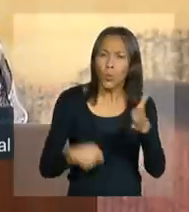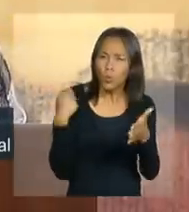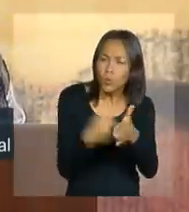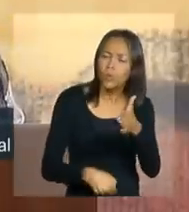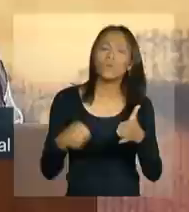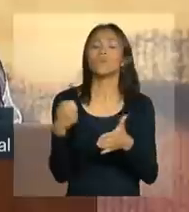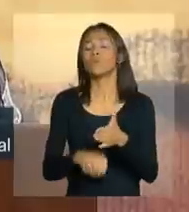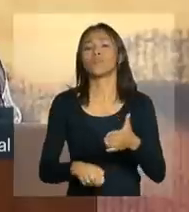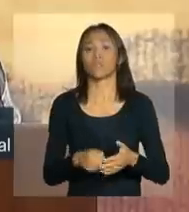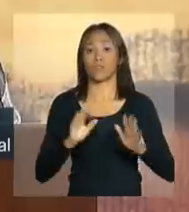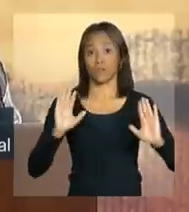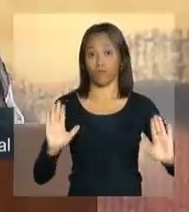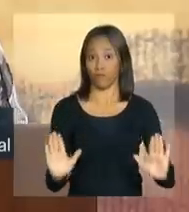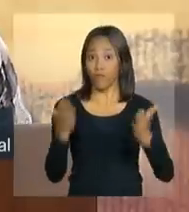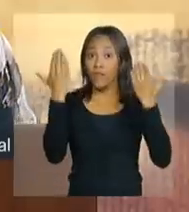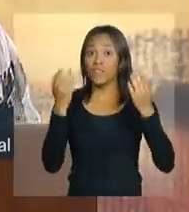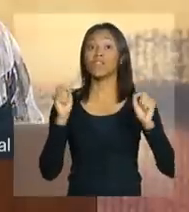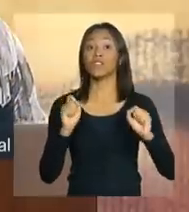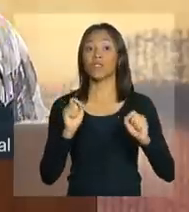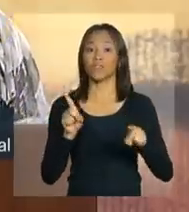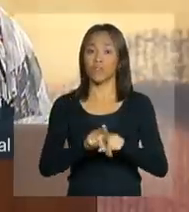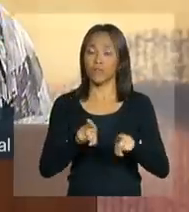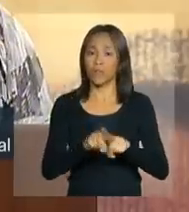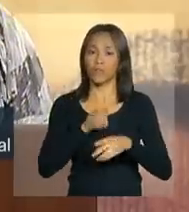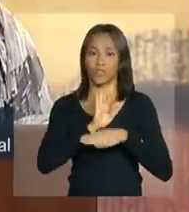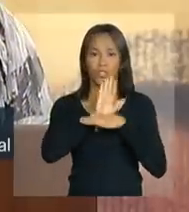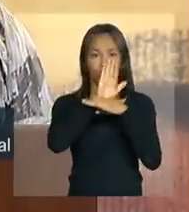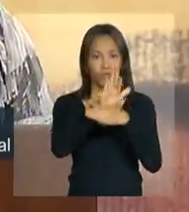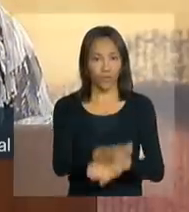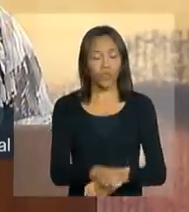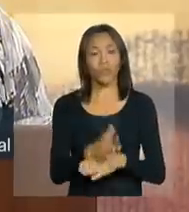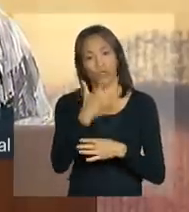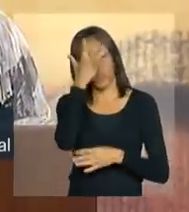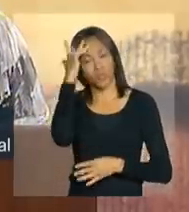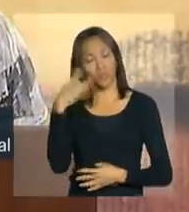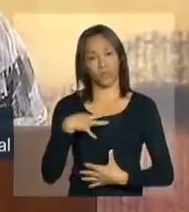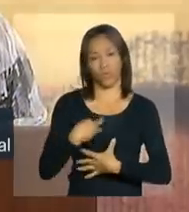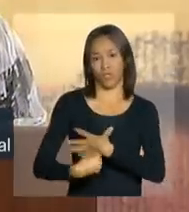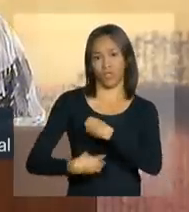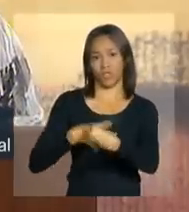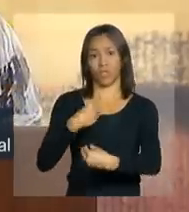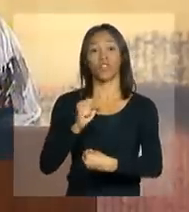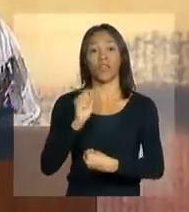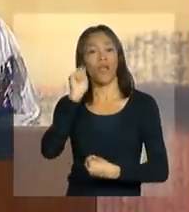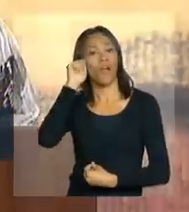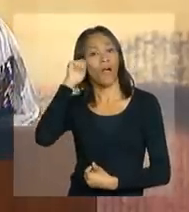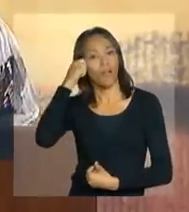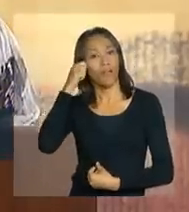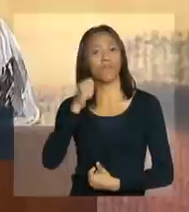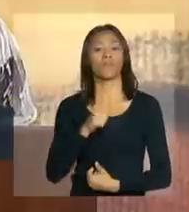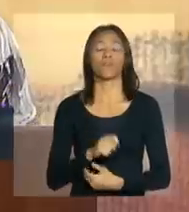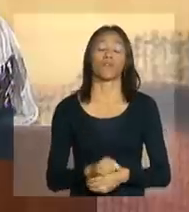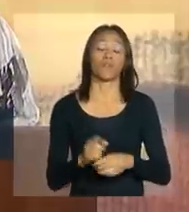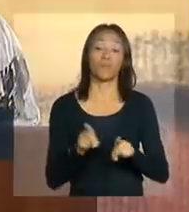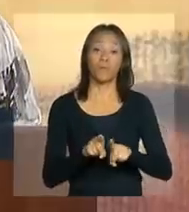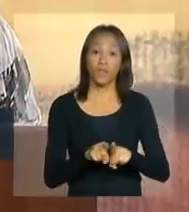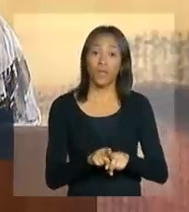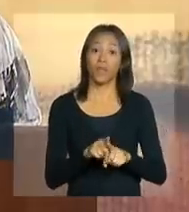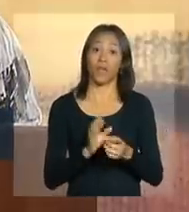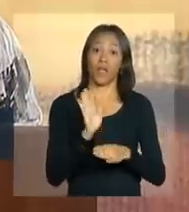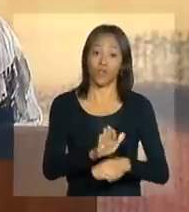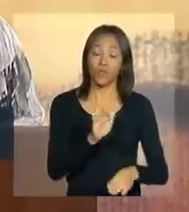de celebração da contribuição dos descendentes de Africanos à formação